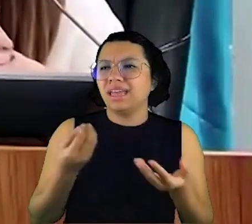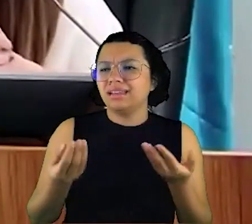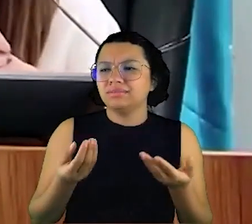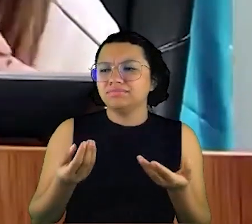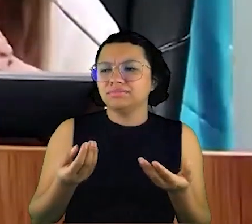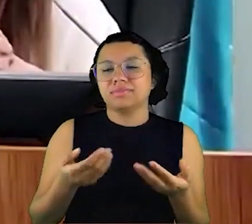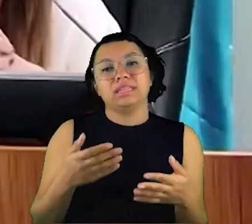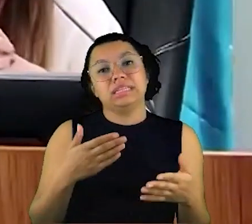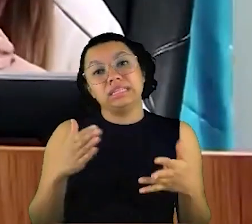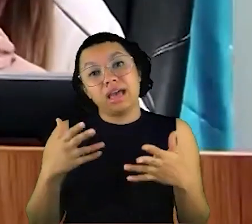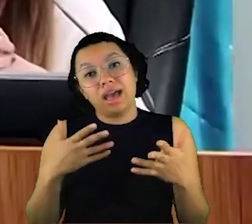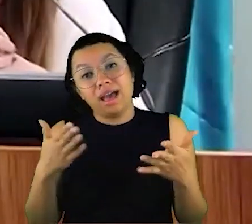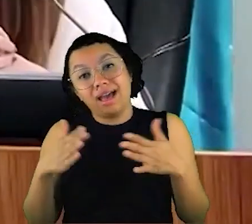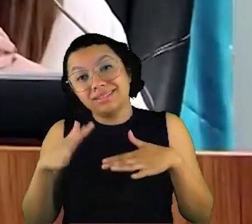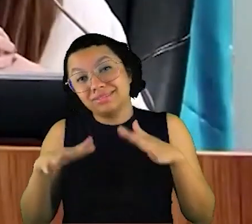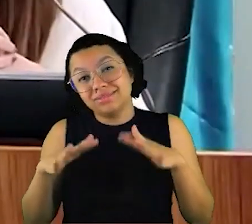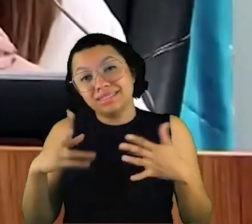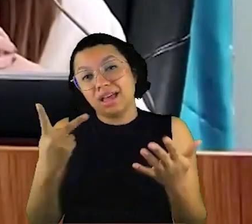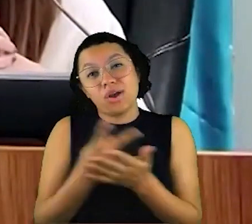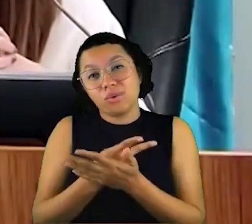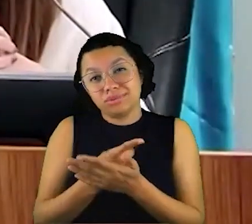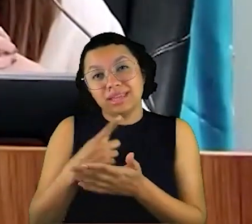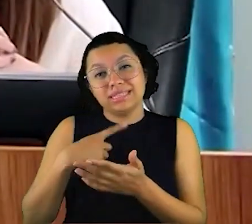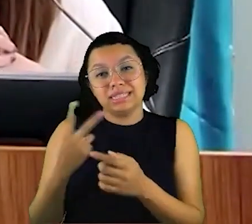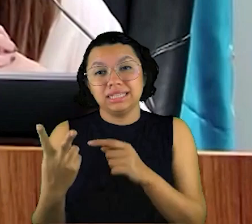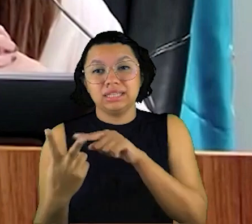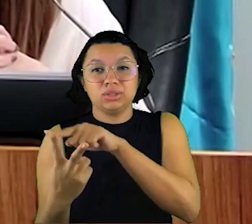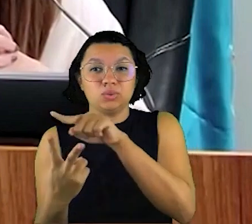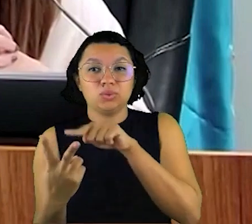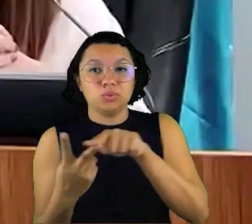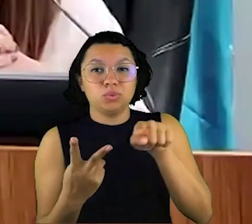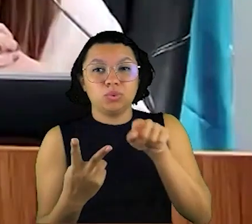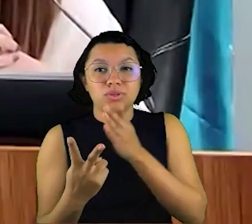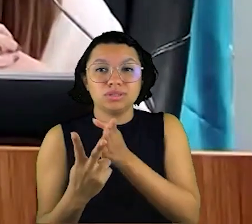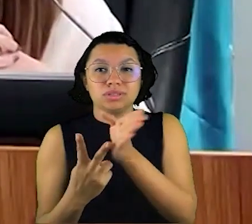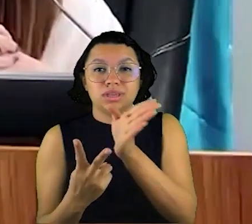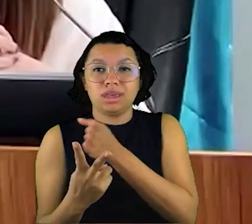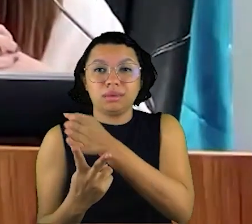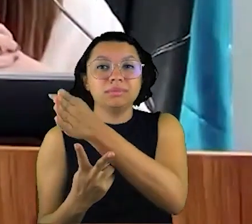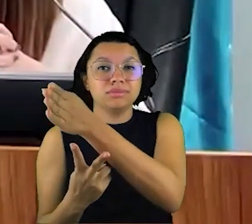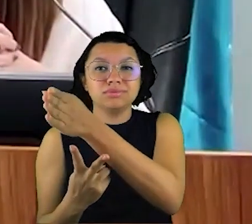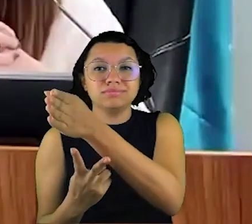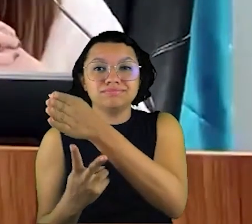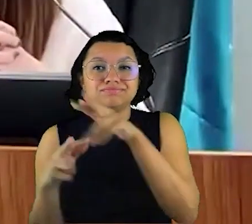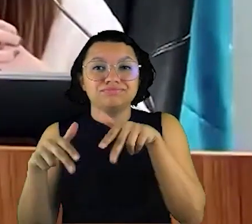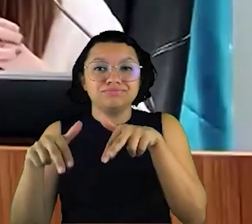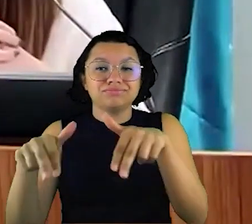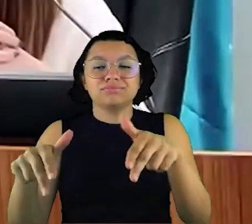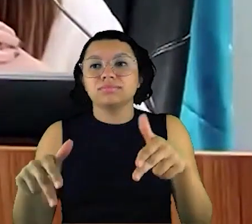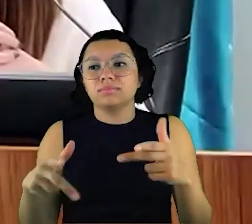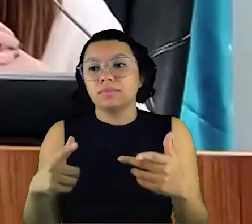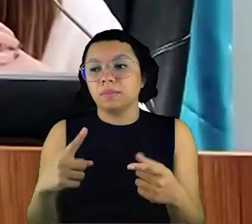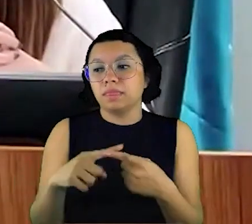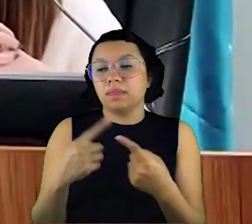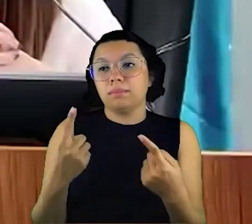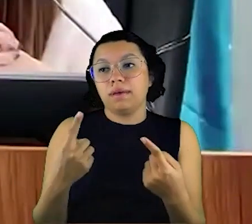realmente acontecem, né? De você ter dois mecanismos aparentemente antagônicos que caminham paralelamente. Mas,